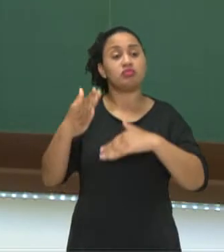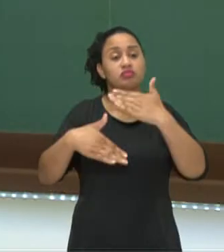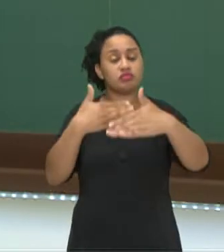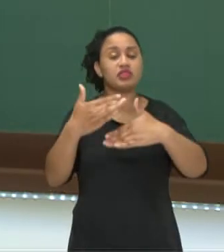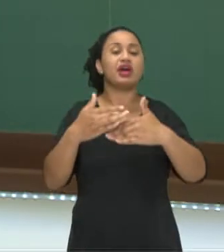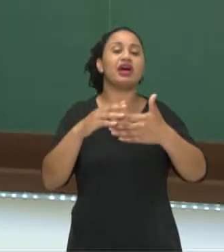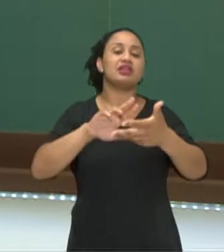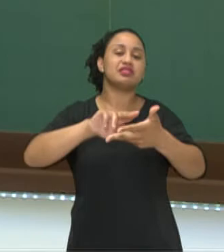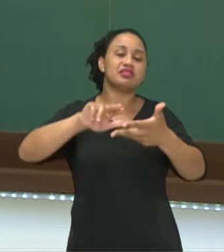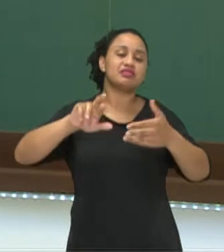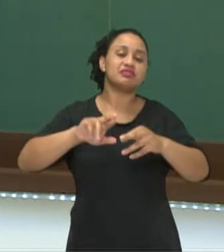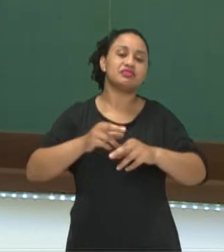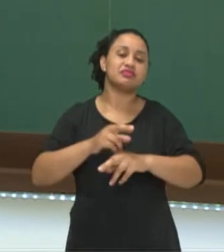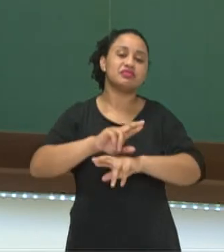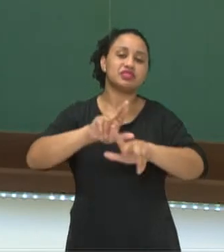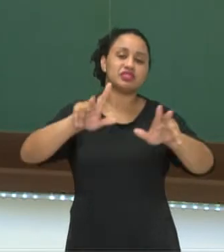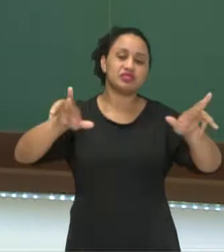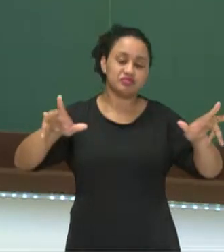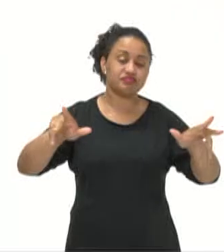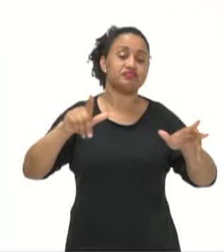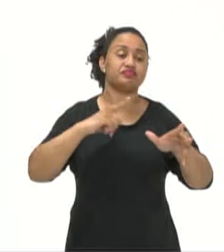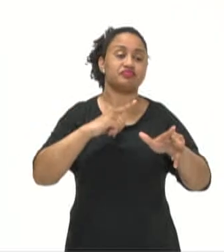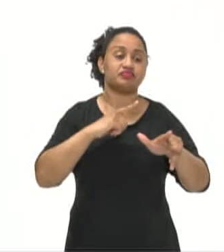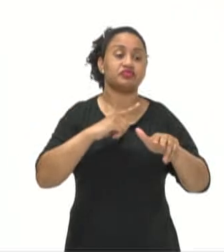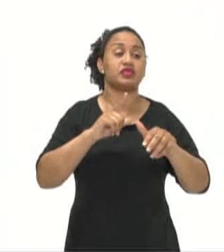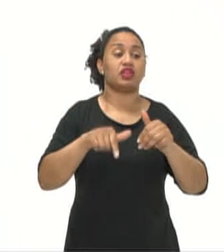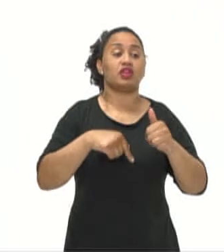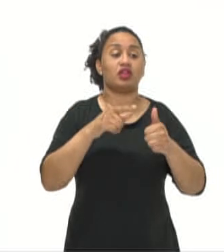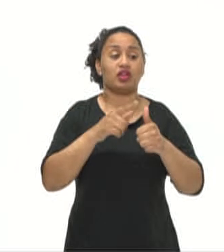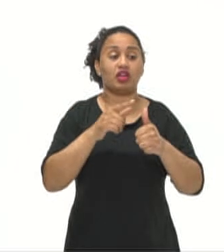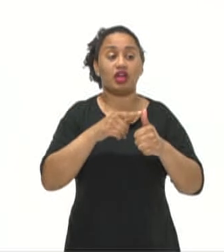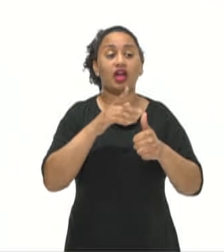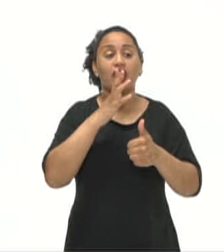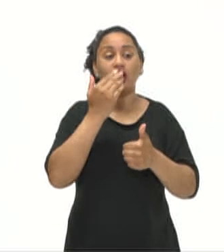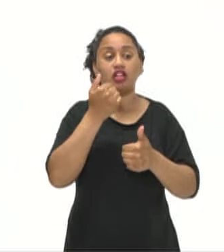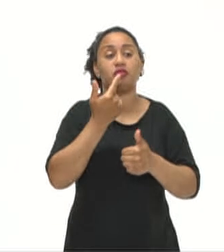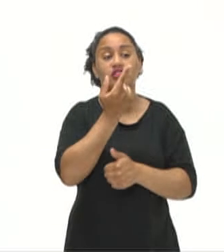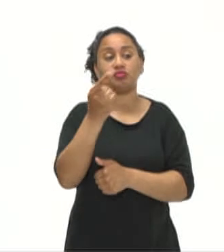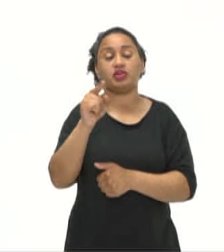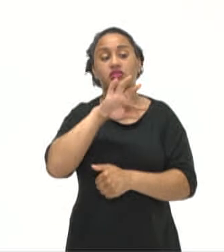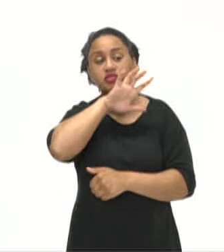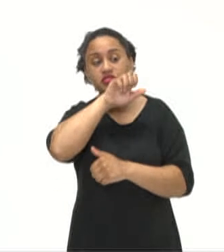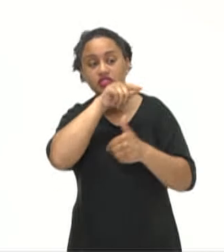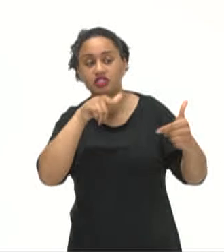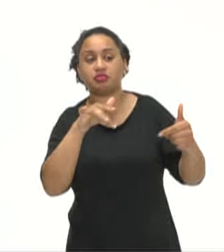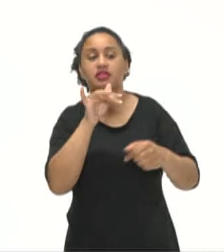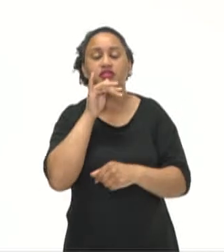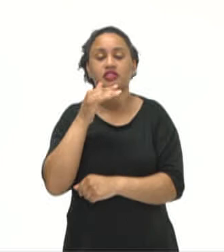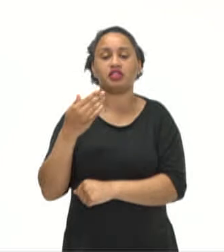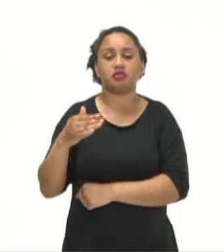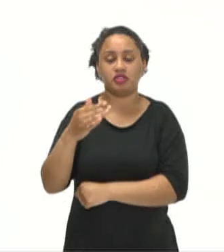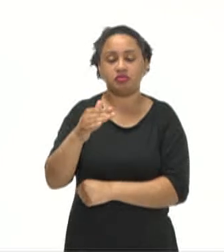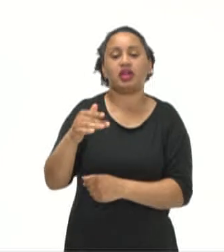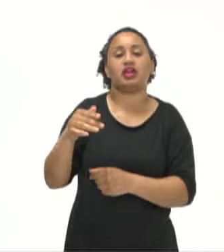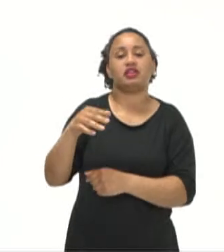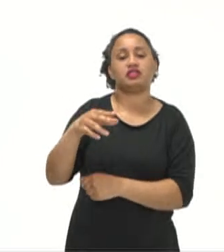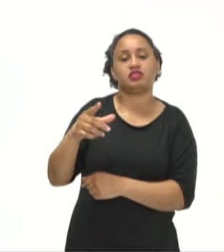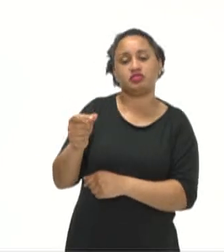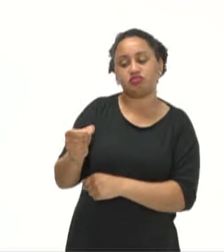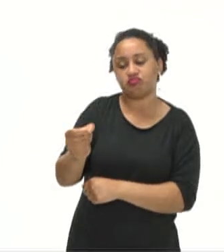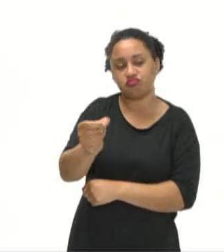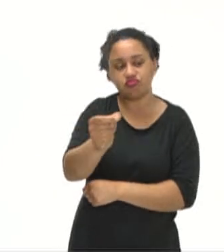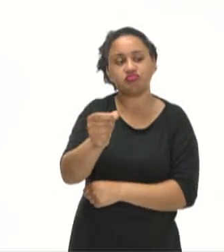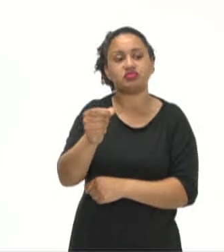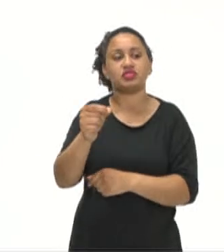da biodiversidade. Elas servem de alimento para outras espécies de animais, como por exemplo os peixes, os